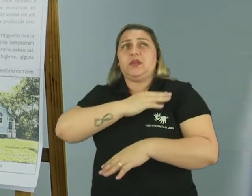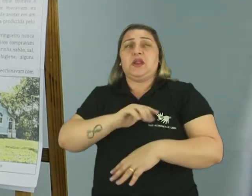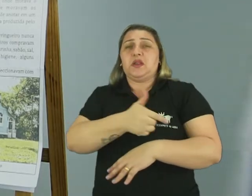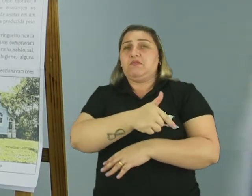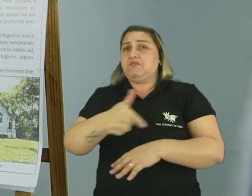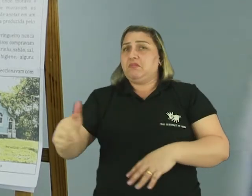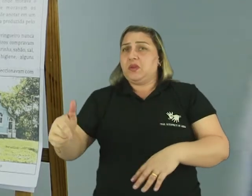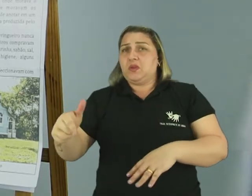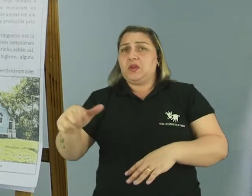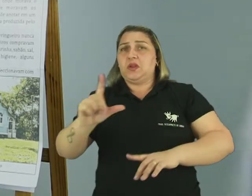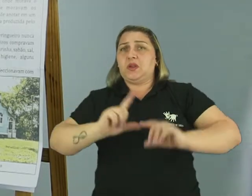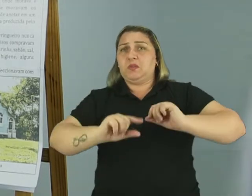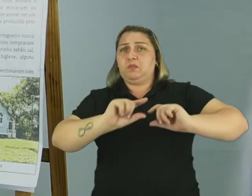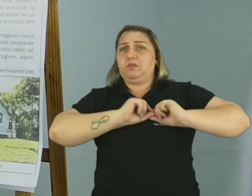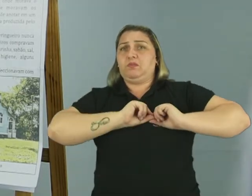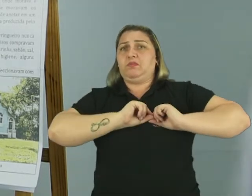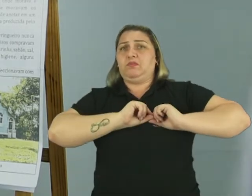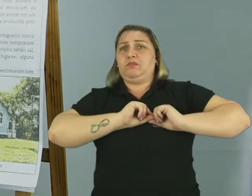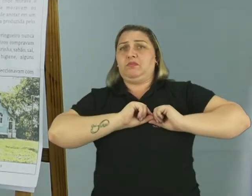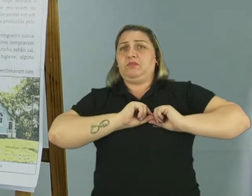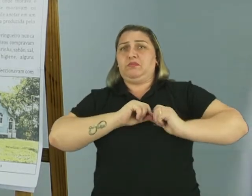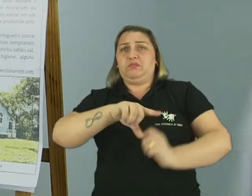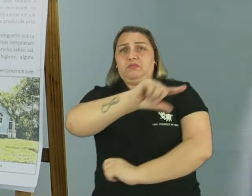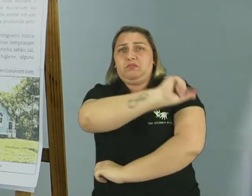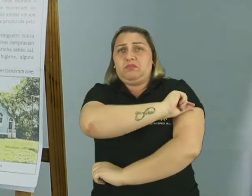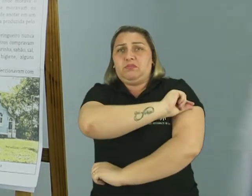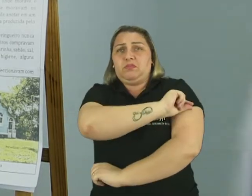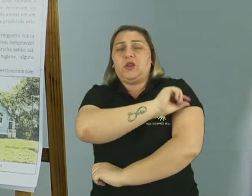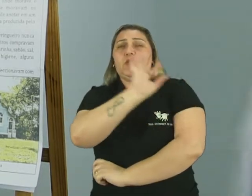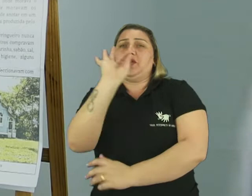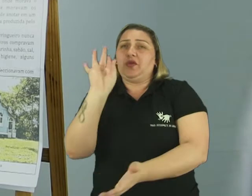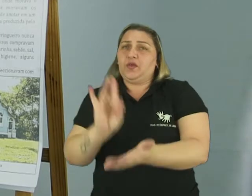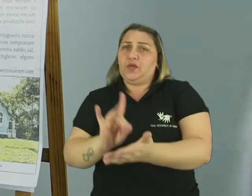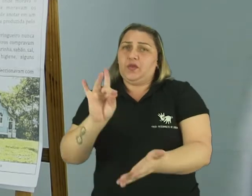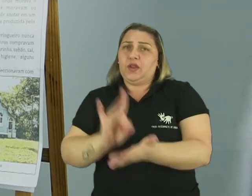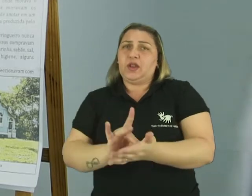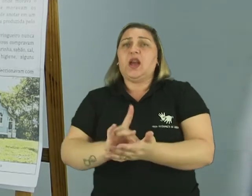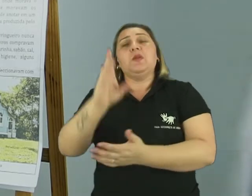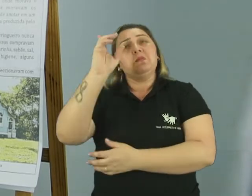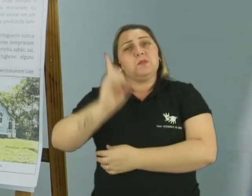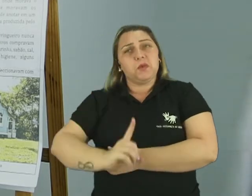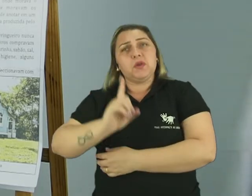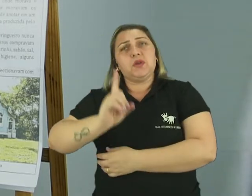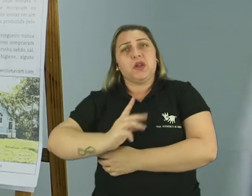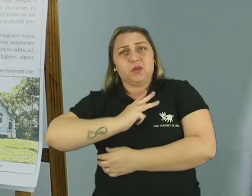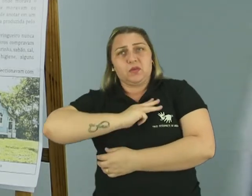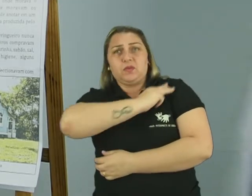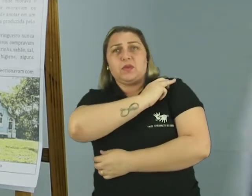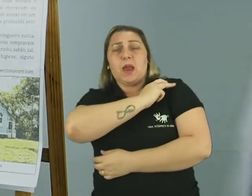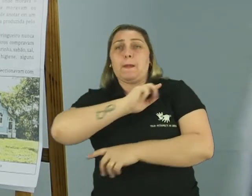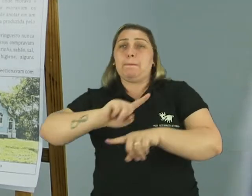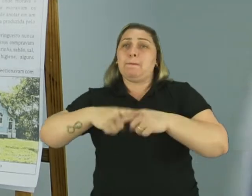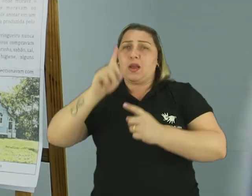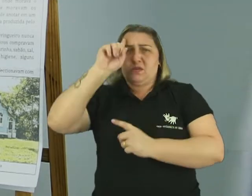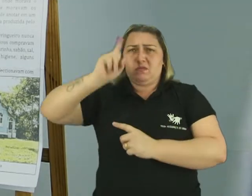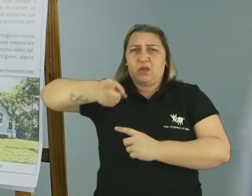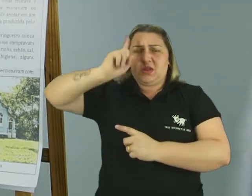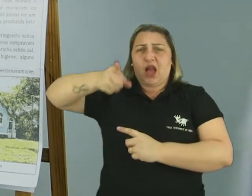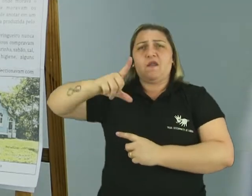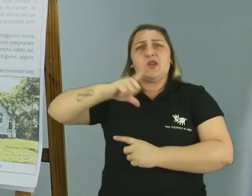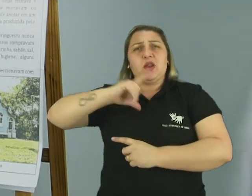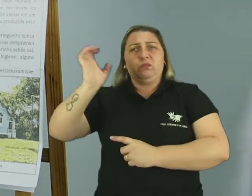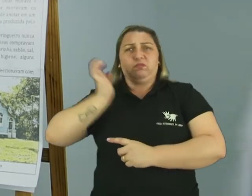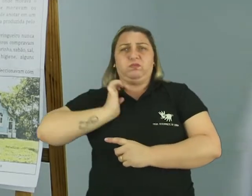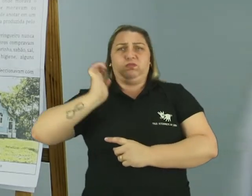não tinham essa patente. Não eram, de fato, por direito, coronéis. Mas como eles mandavam em